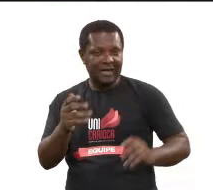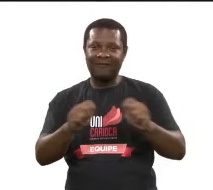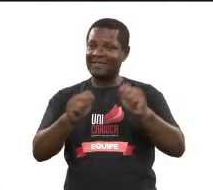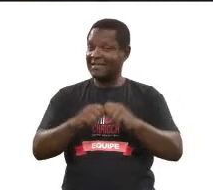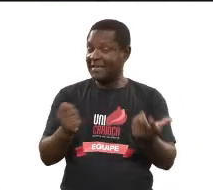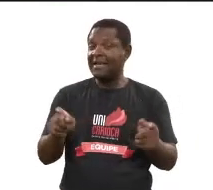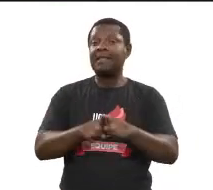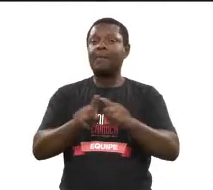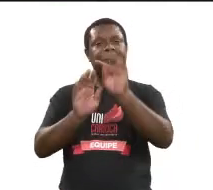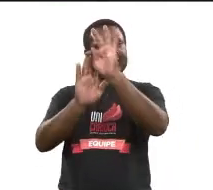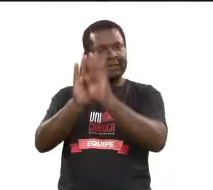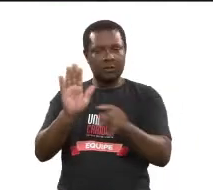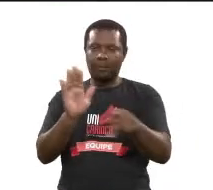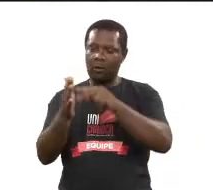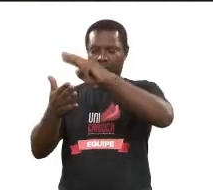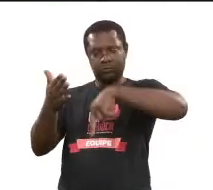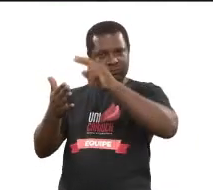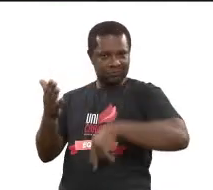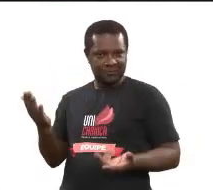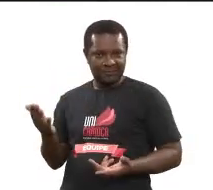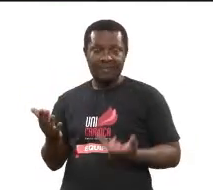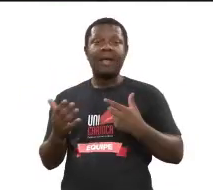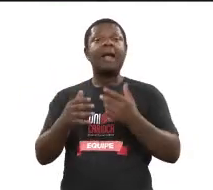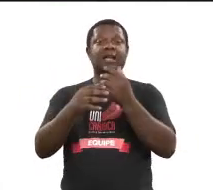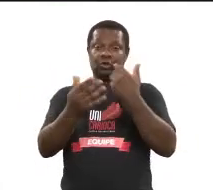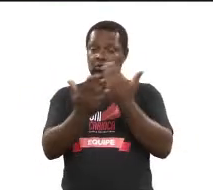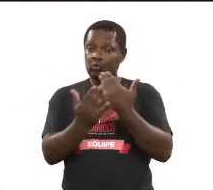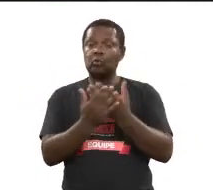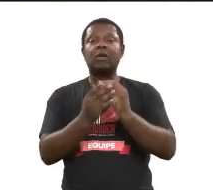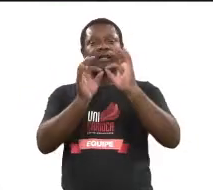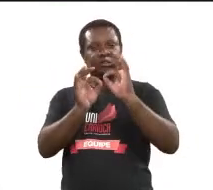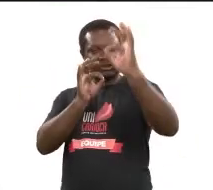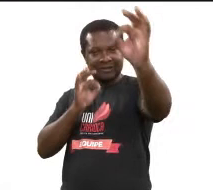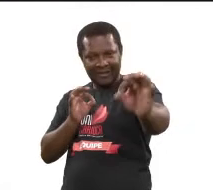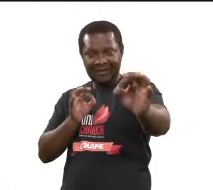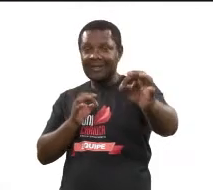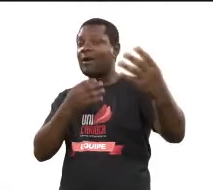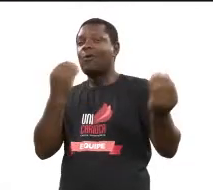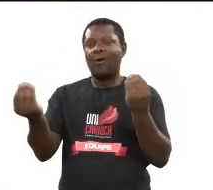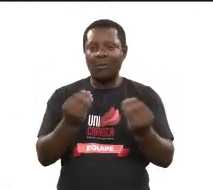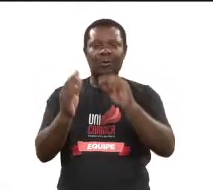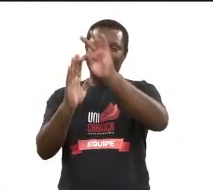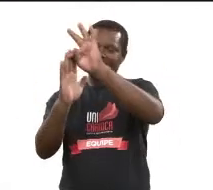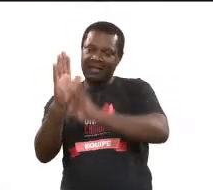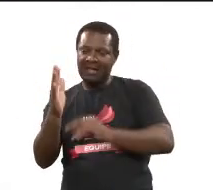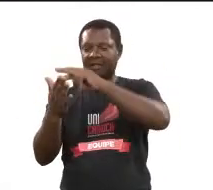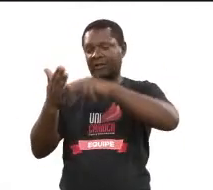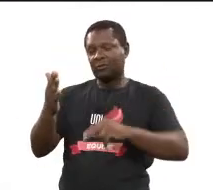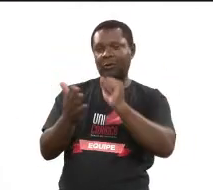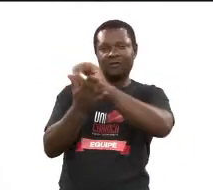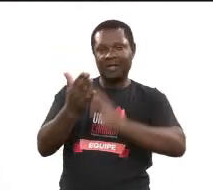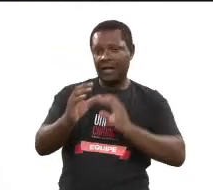atividades a serem realizadas, além dos textos para a leitura. Como estão estudando na modalidade de ensino à distância, as leituras,